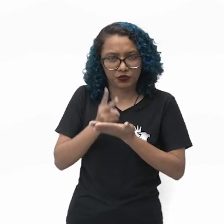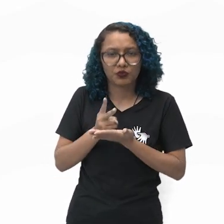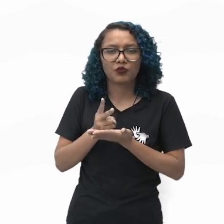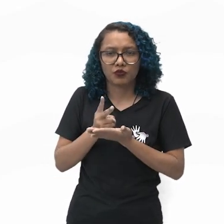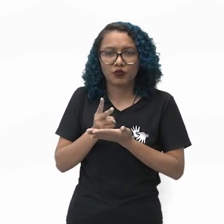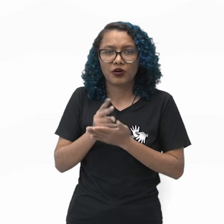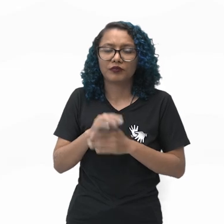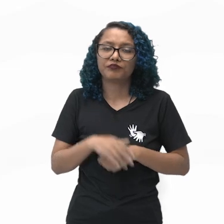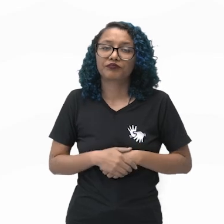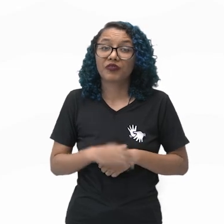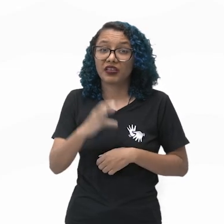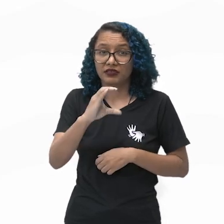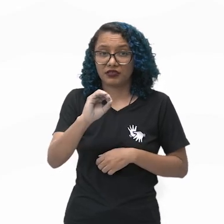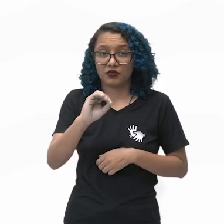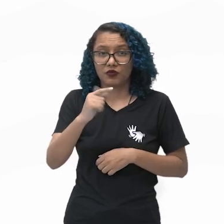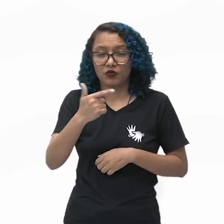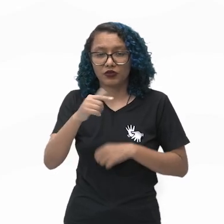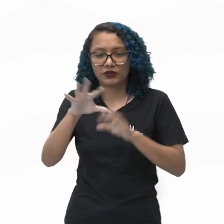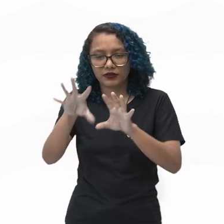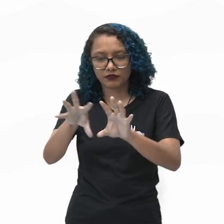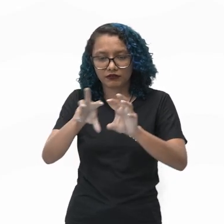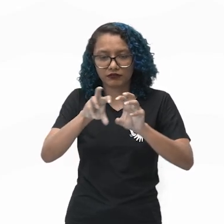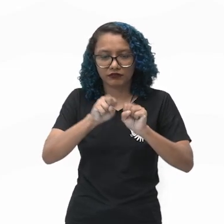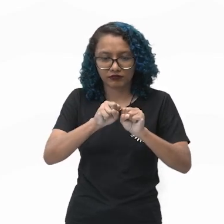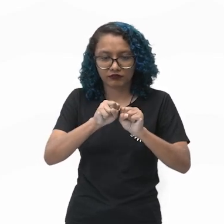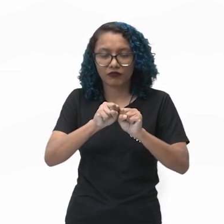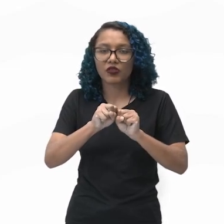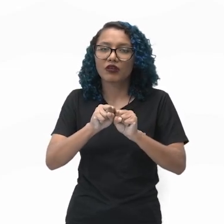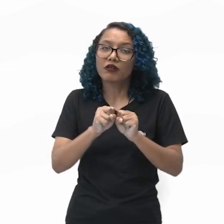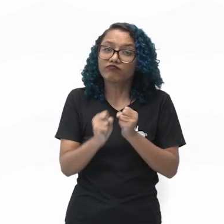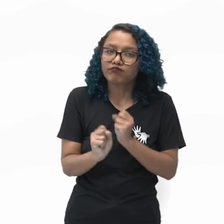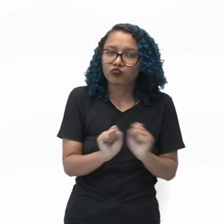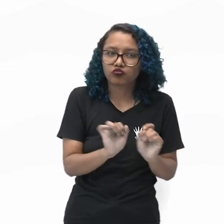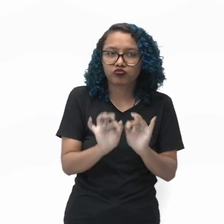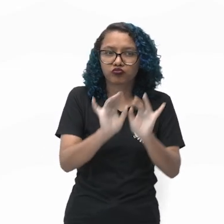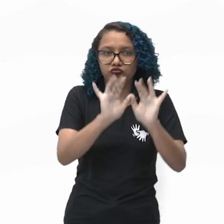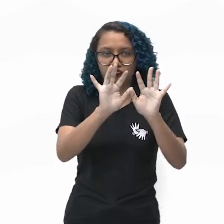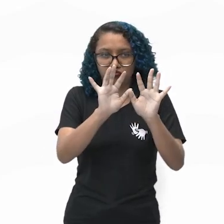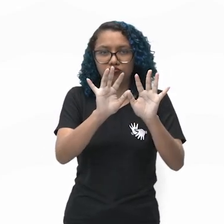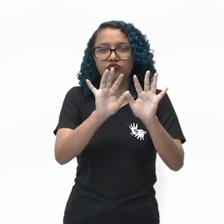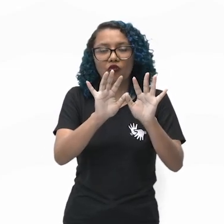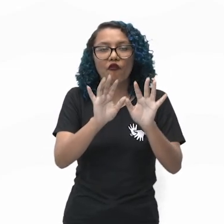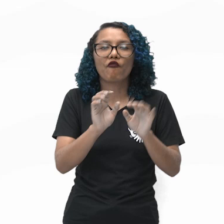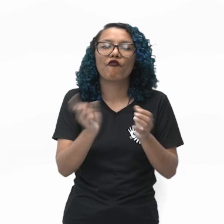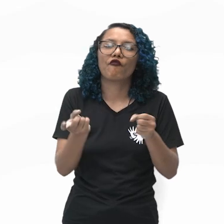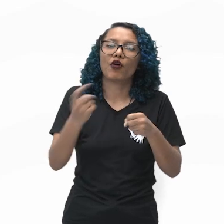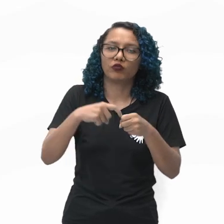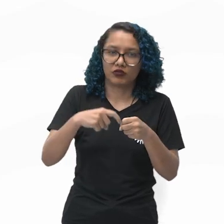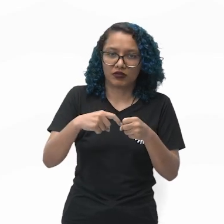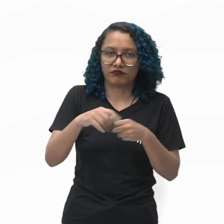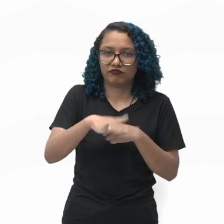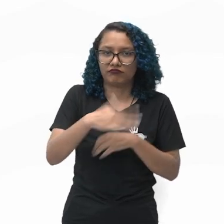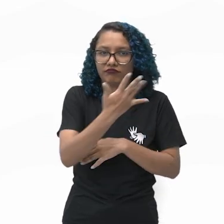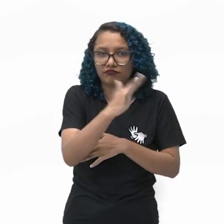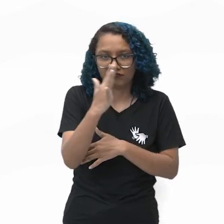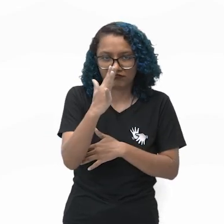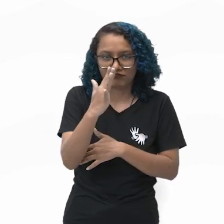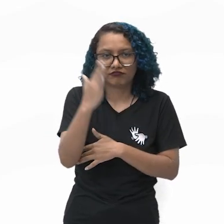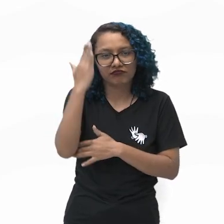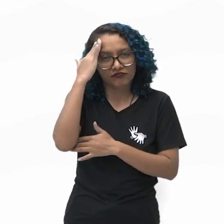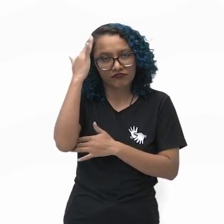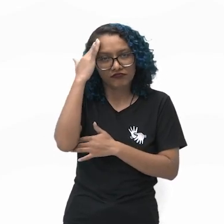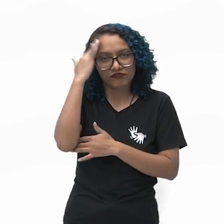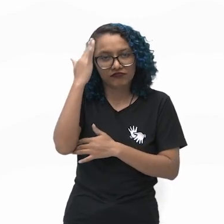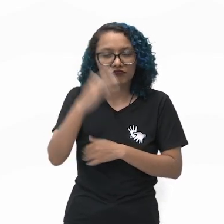absorve o CO2 do ambiente, esse CO2 é queimado e é devolvido para o ambiente. Então isso é realmente